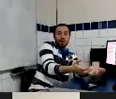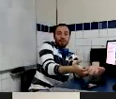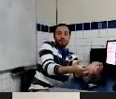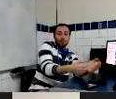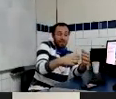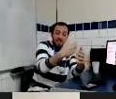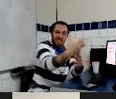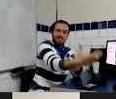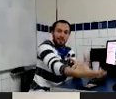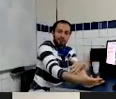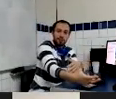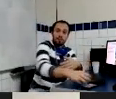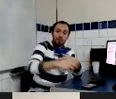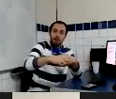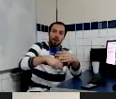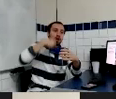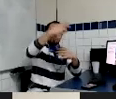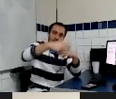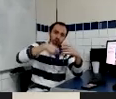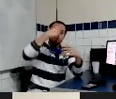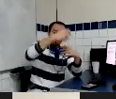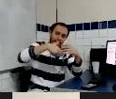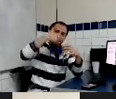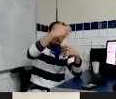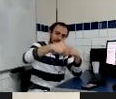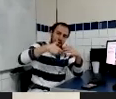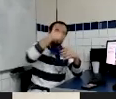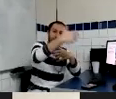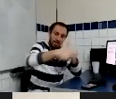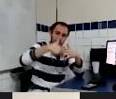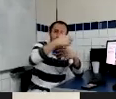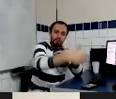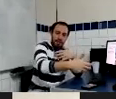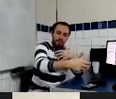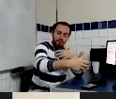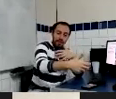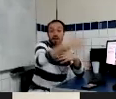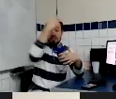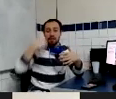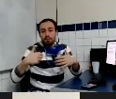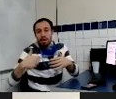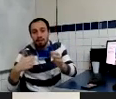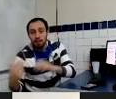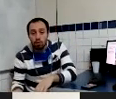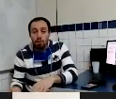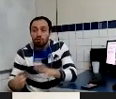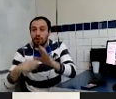em fazer comércio, vou ficar especializado nisso. Por quê? Porque eu estou cada vez mais mexendo com o comércio. E também no âmbito de